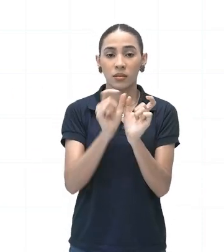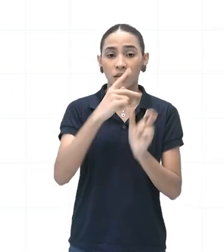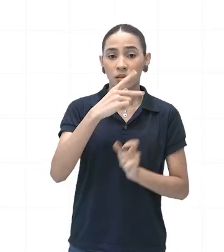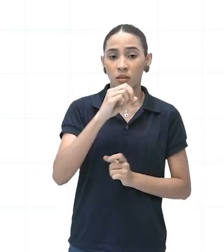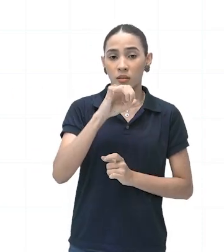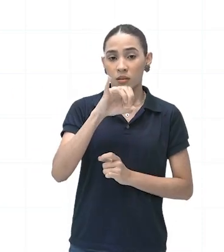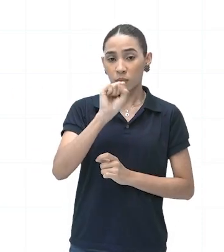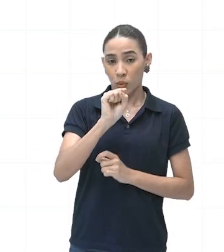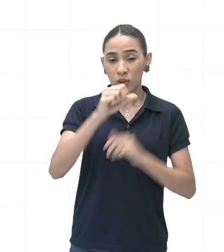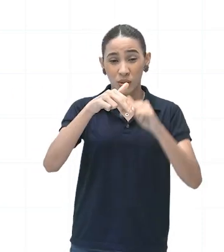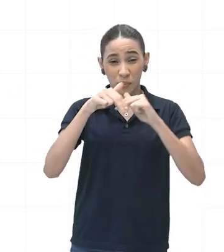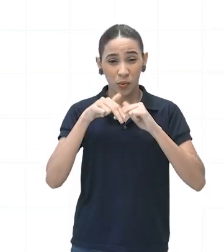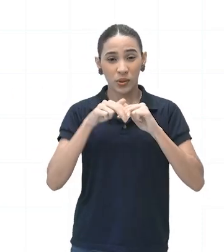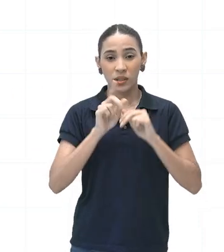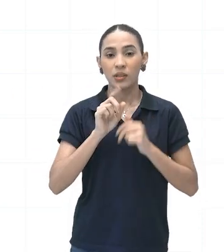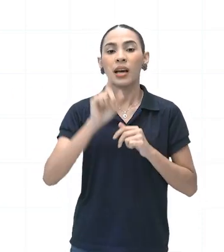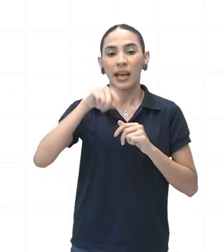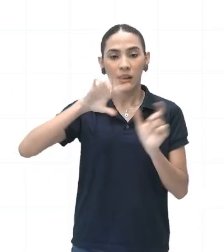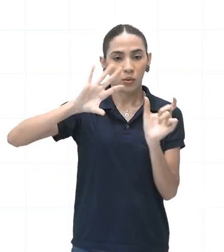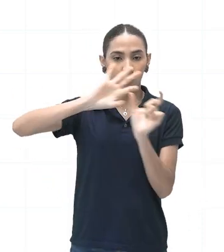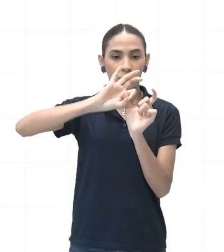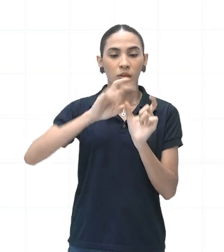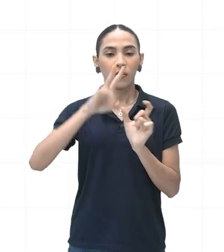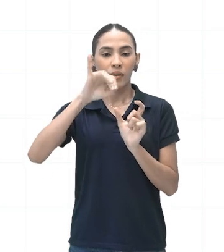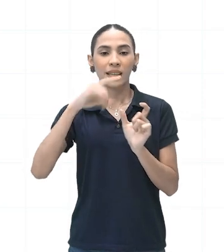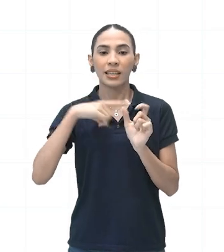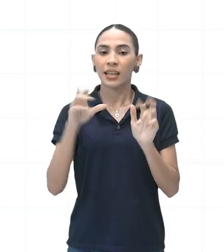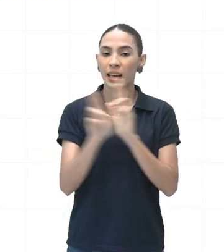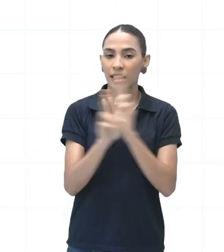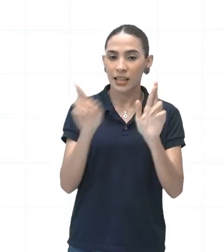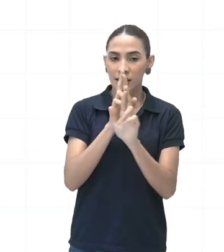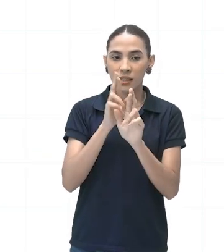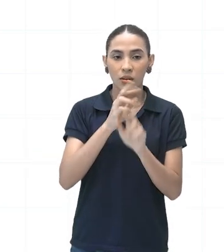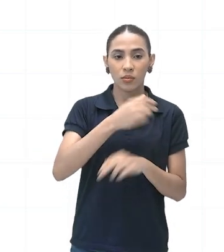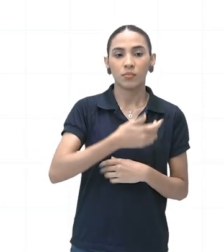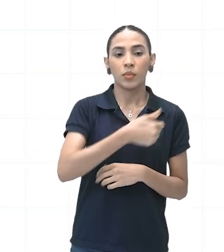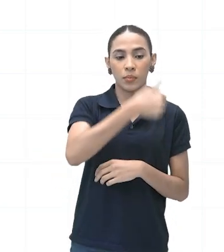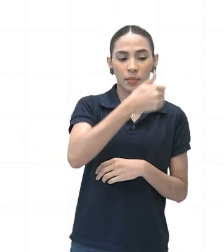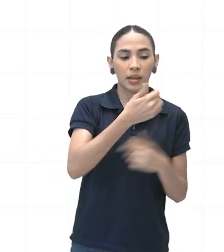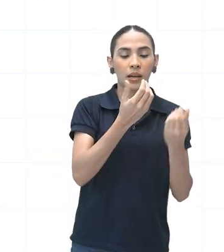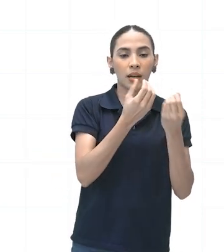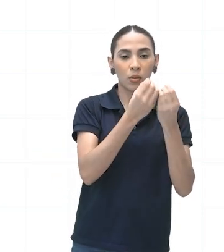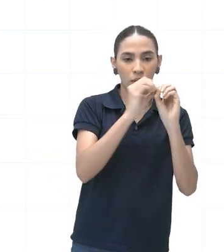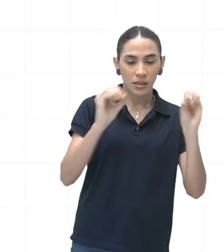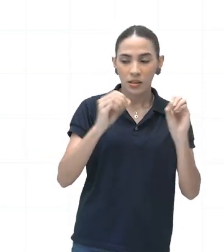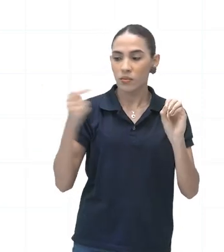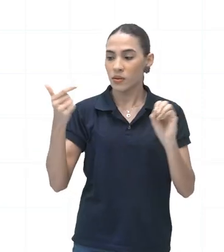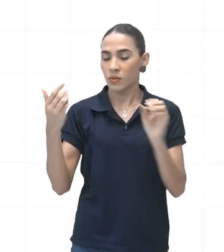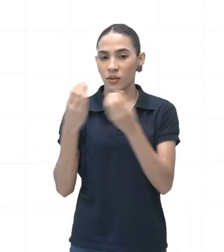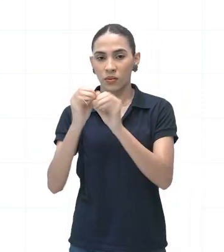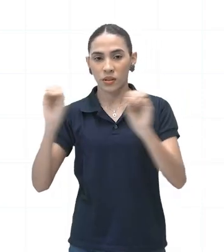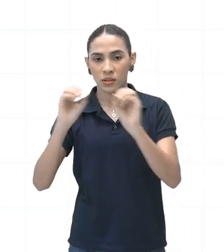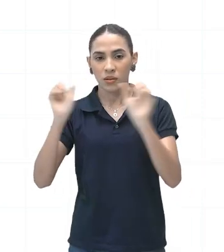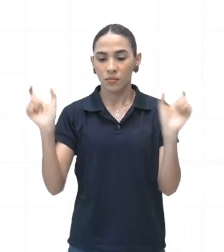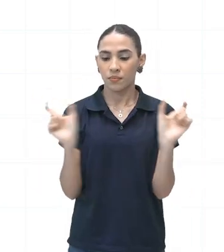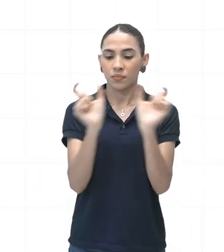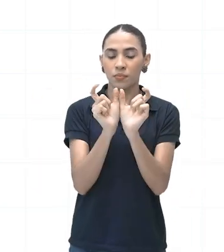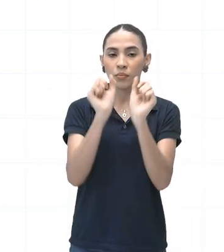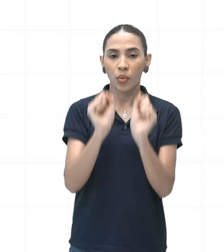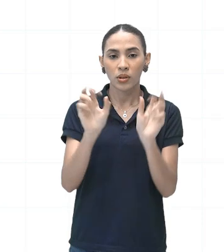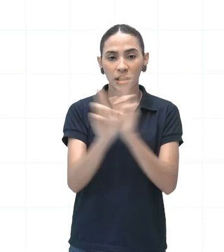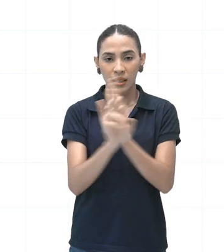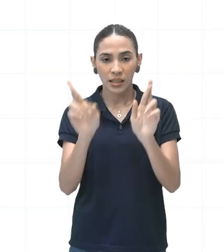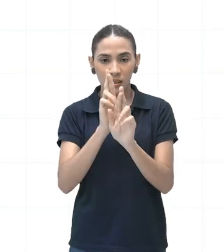Essa palavrinha, essa conjunção, ela vai criar uma relação entre as minhas orações, que pode ser uma